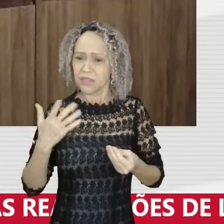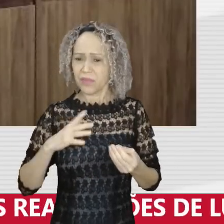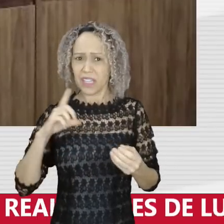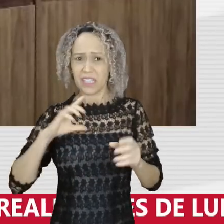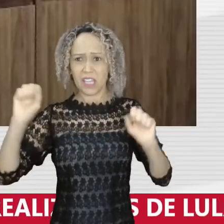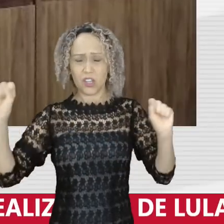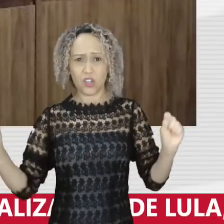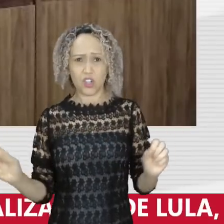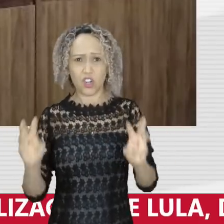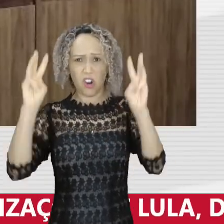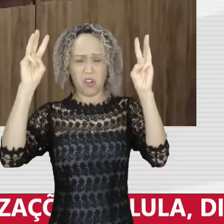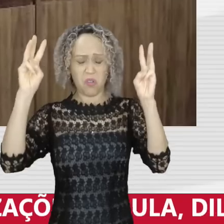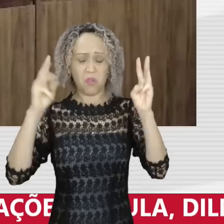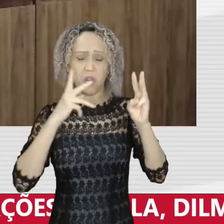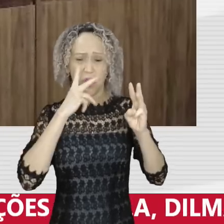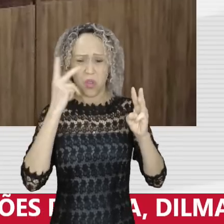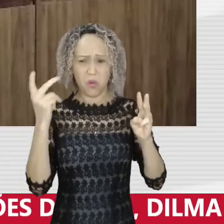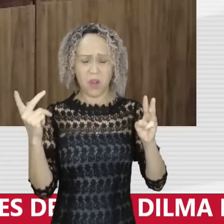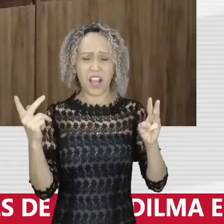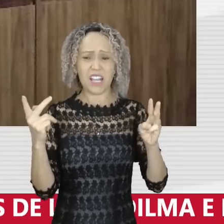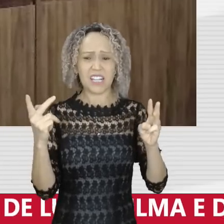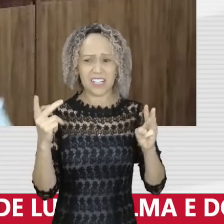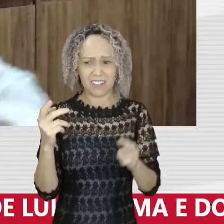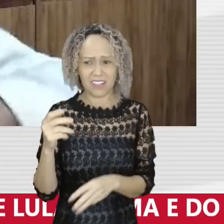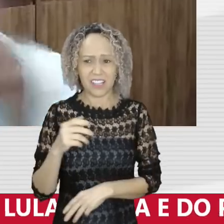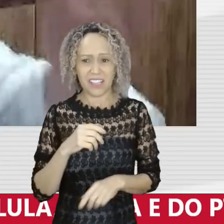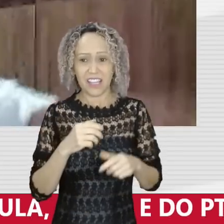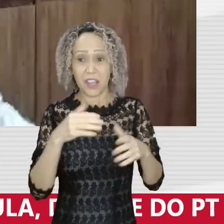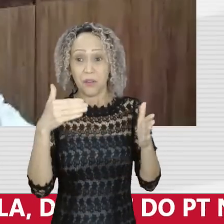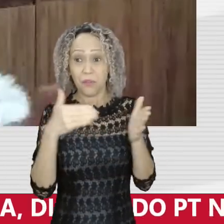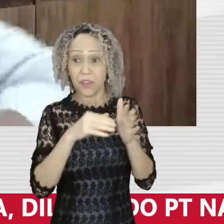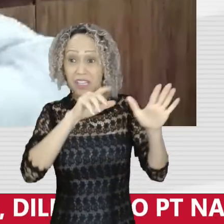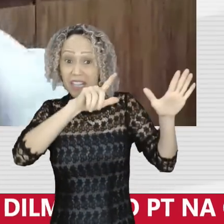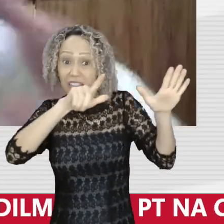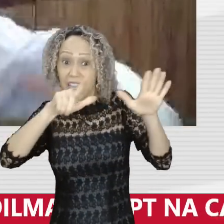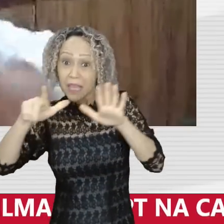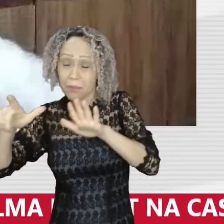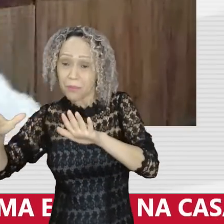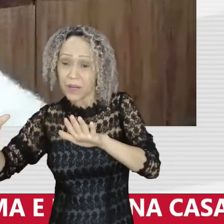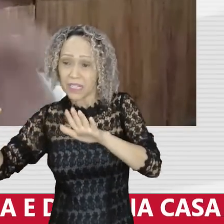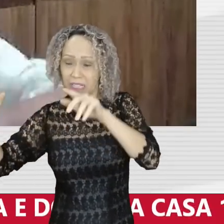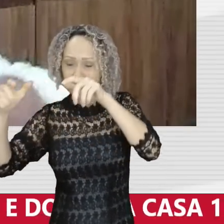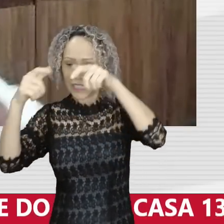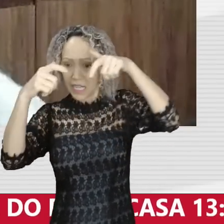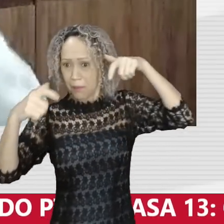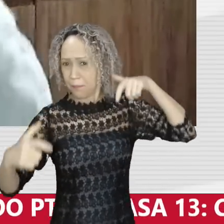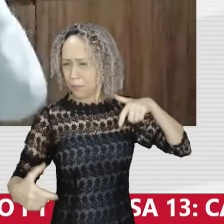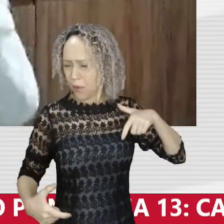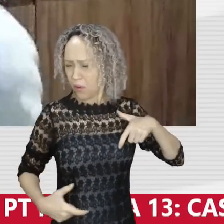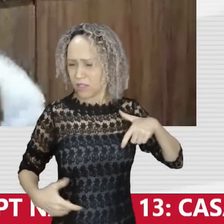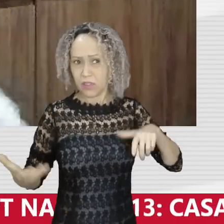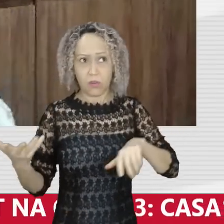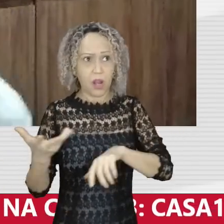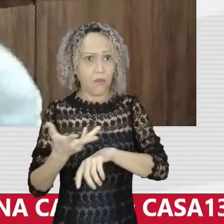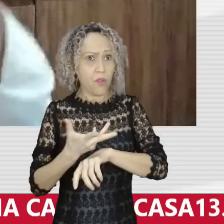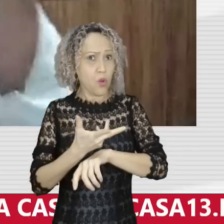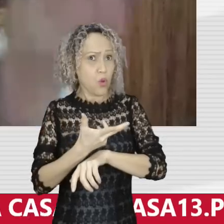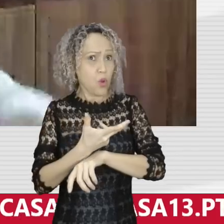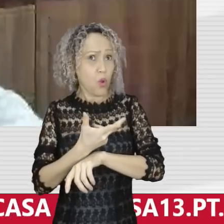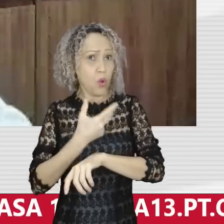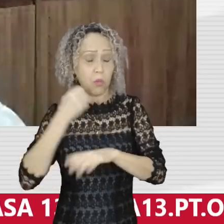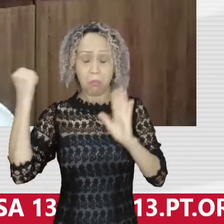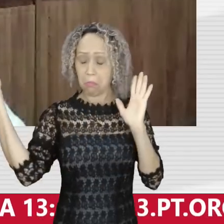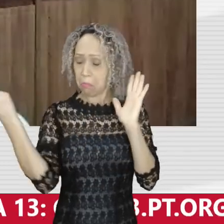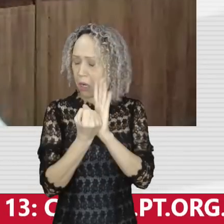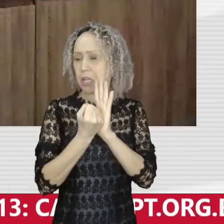vai ser um fim de semana inesquecível, politicamente, culturalmente e socialmente, porque vai encontrar pessoas, é aquela experiência que você vai chegar em